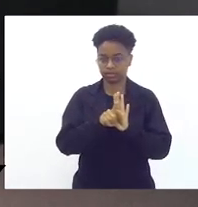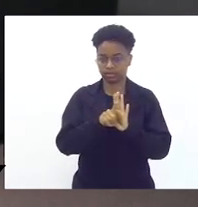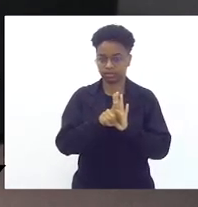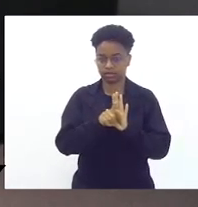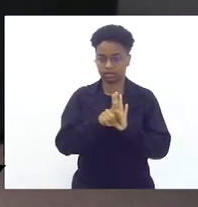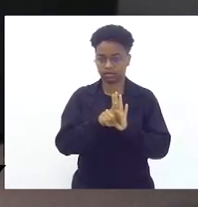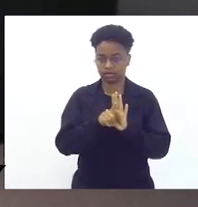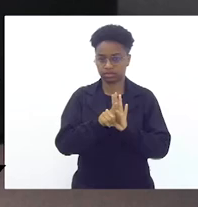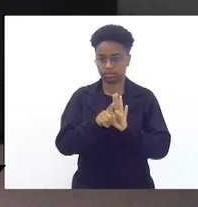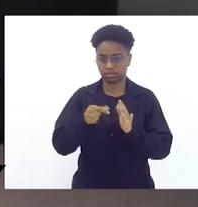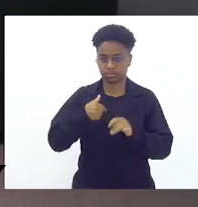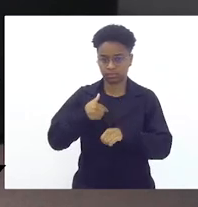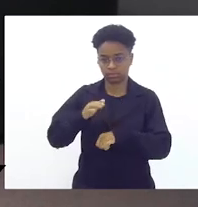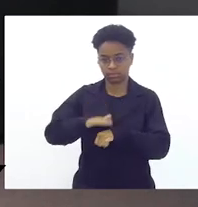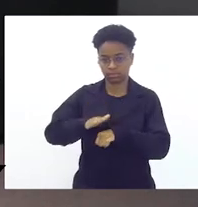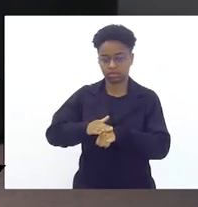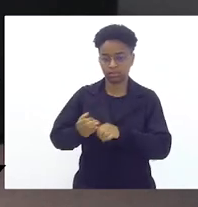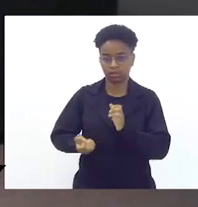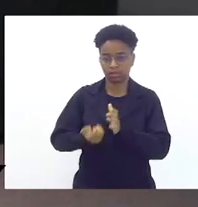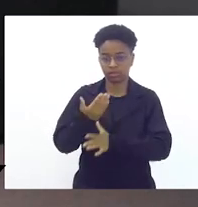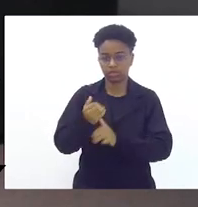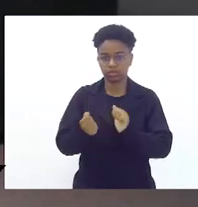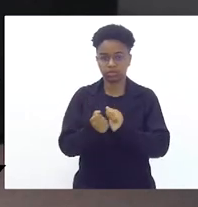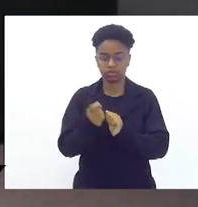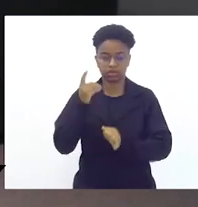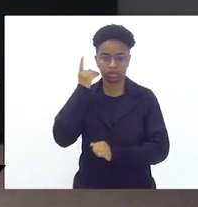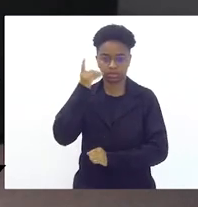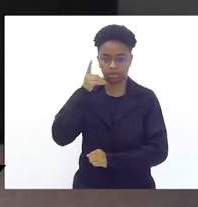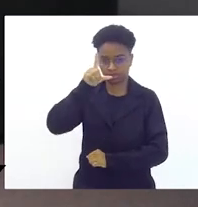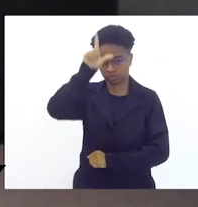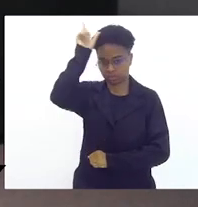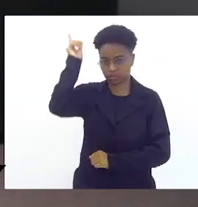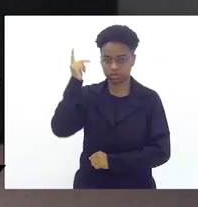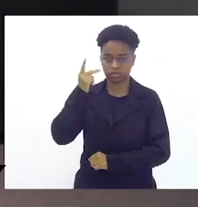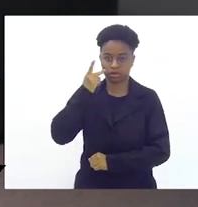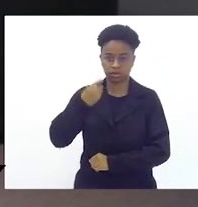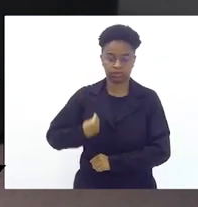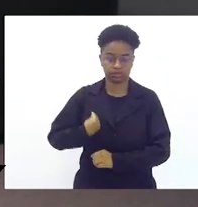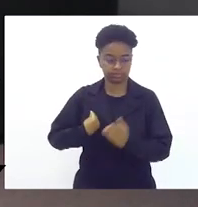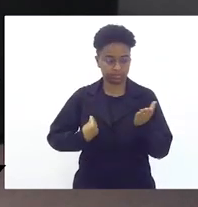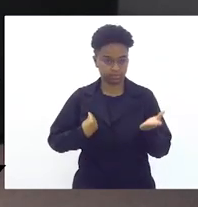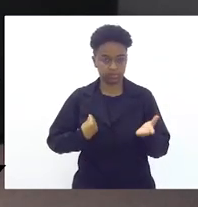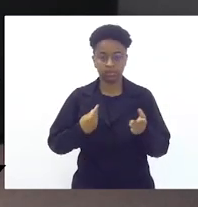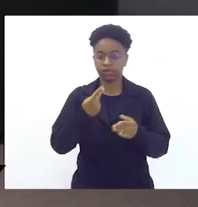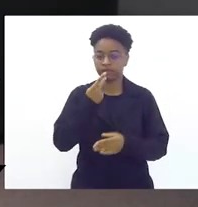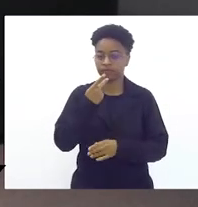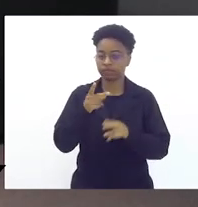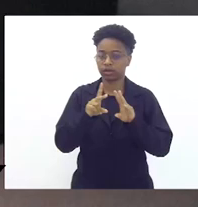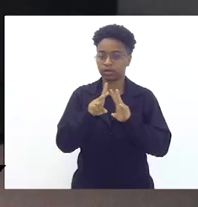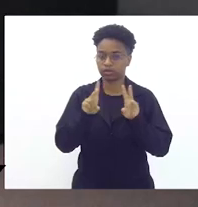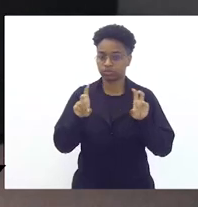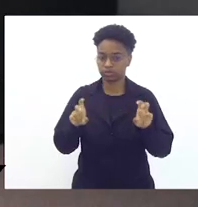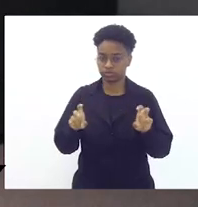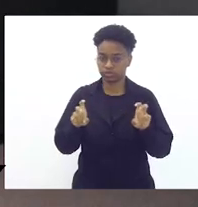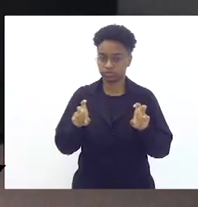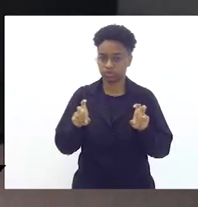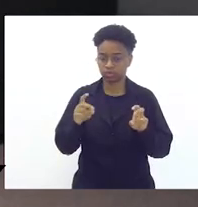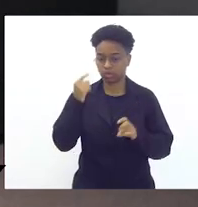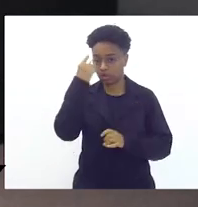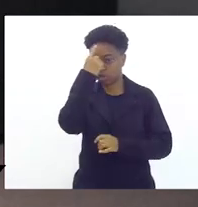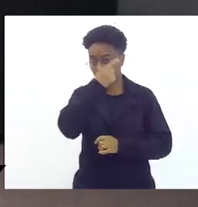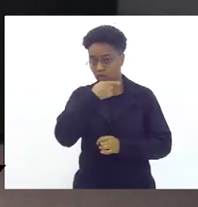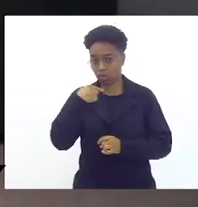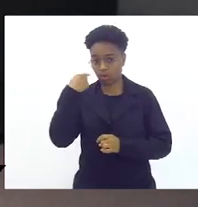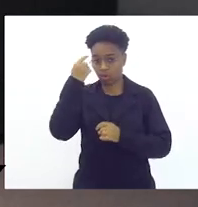de minha coautoria com Deputado Luiz Paulo aqui presente que Versa sobre o reconhecimento